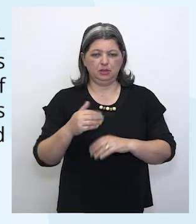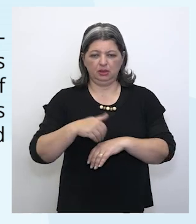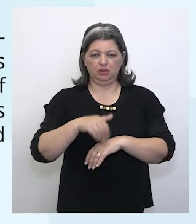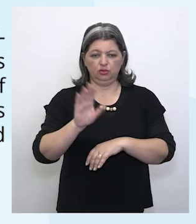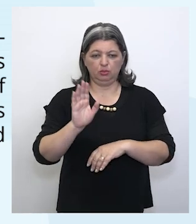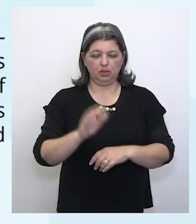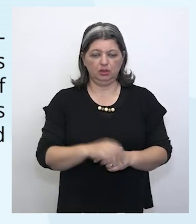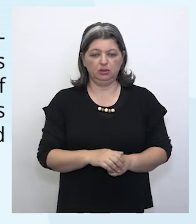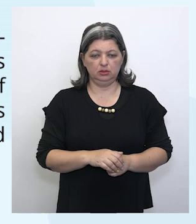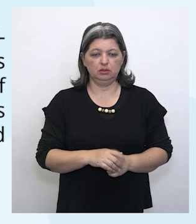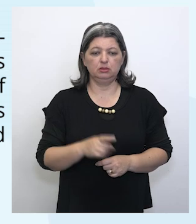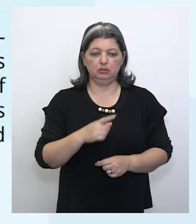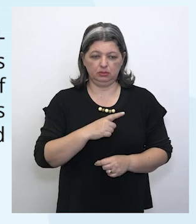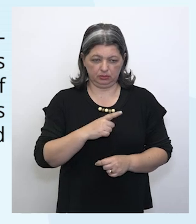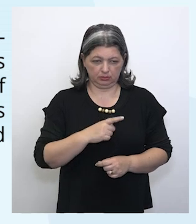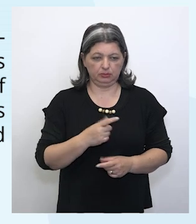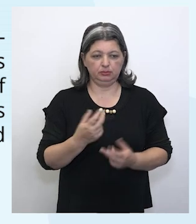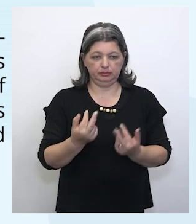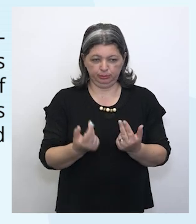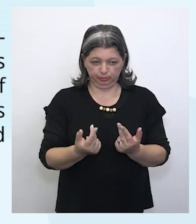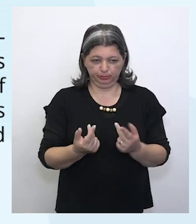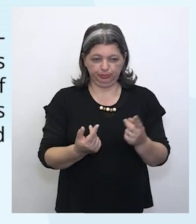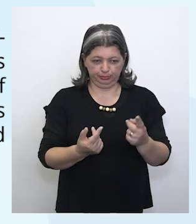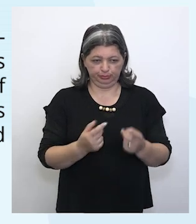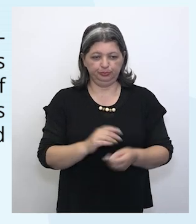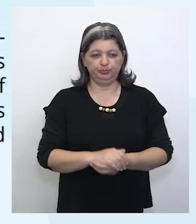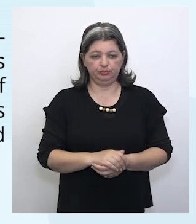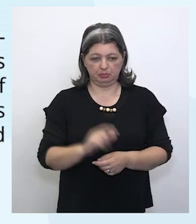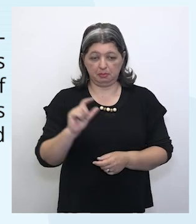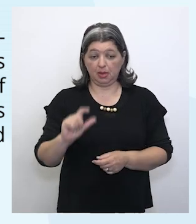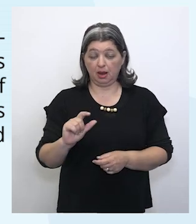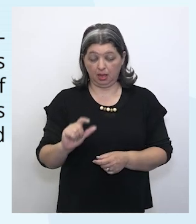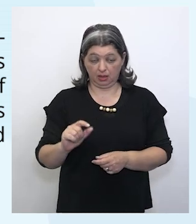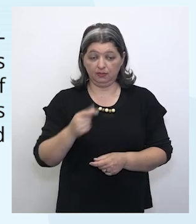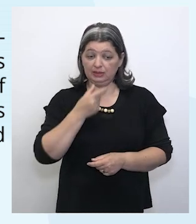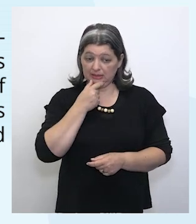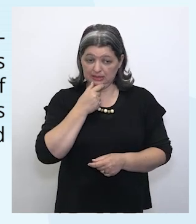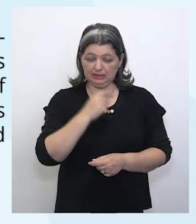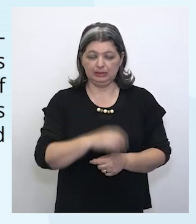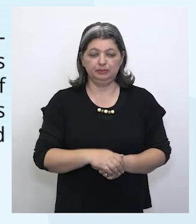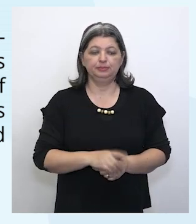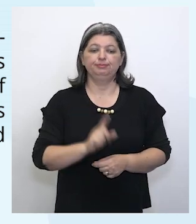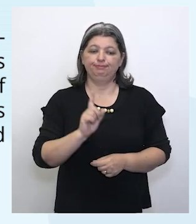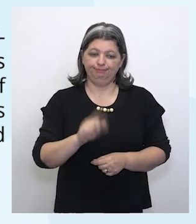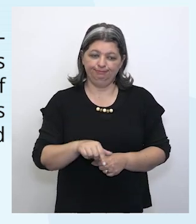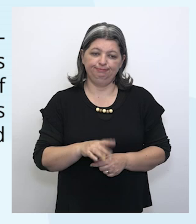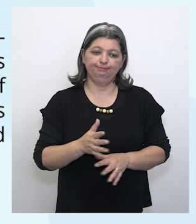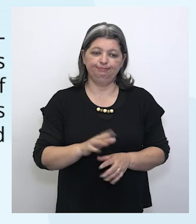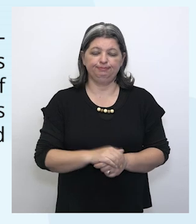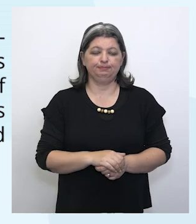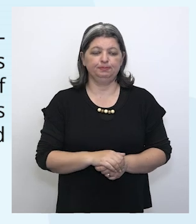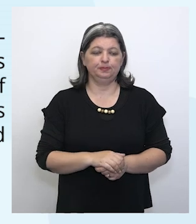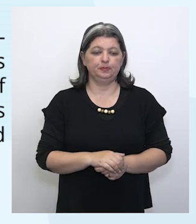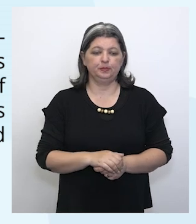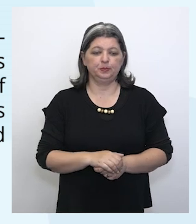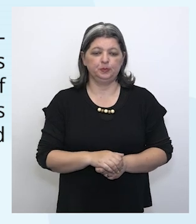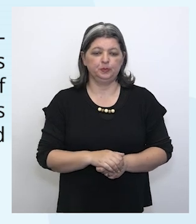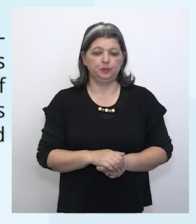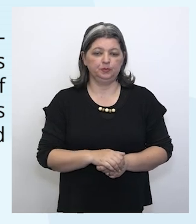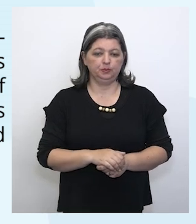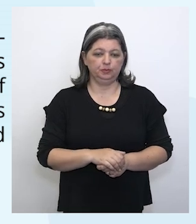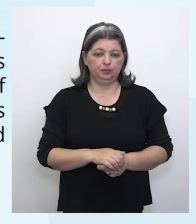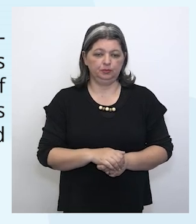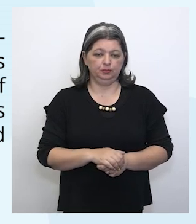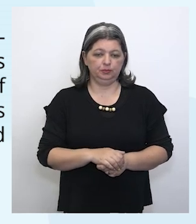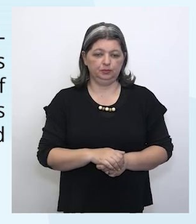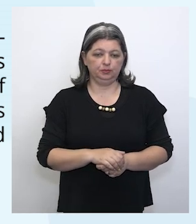também no mesmo use do used. Were accounted for. Então, voz passiva de novo. While fossil fuels and